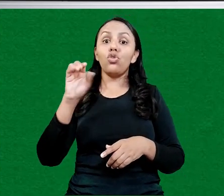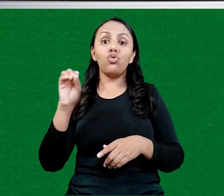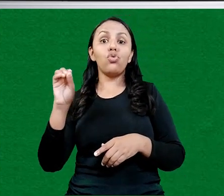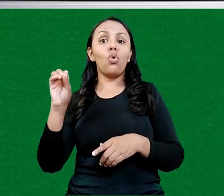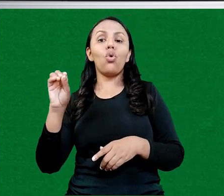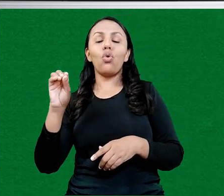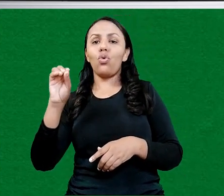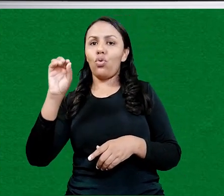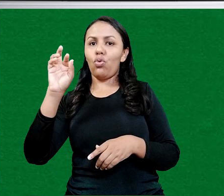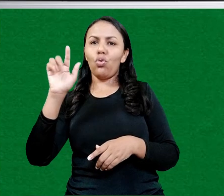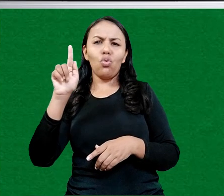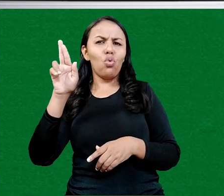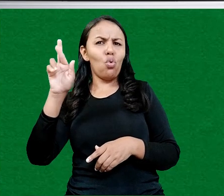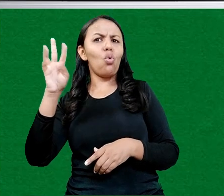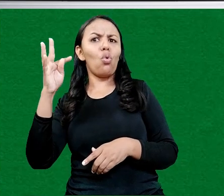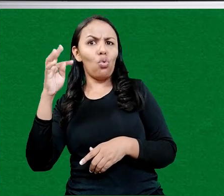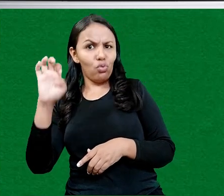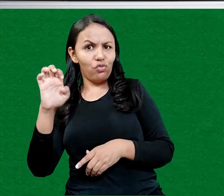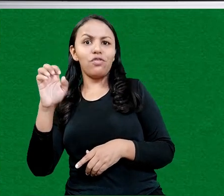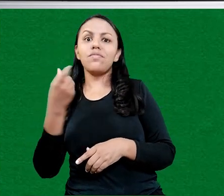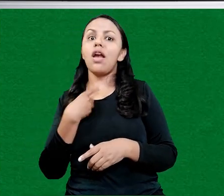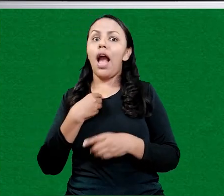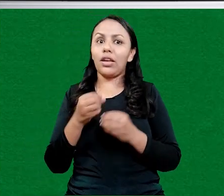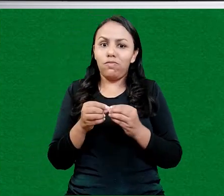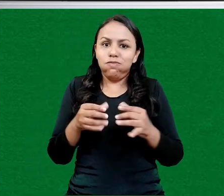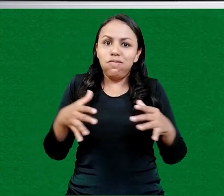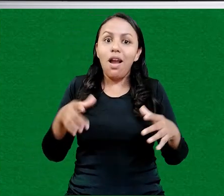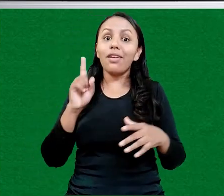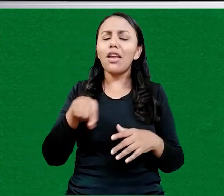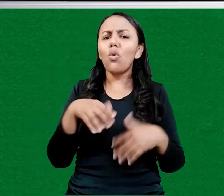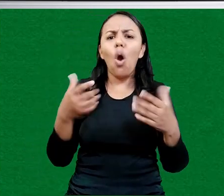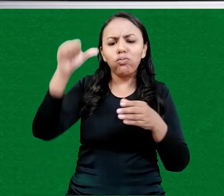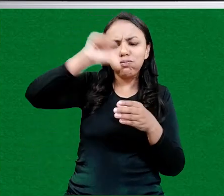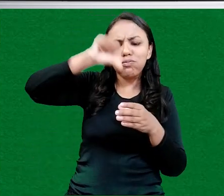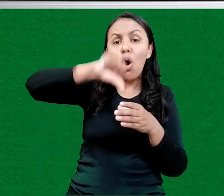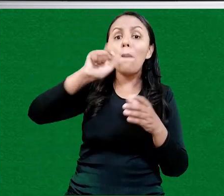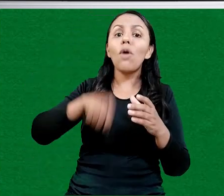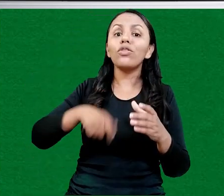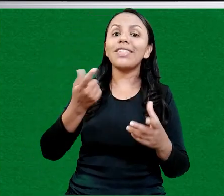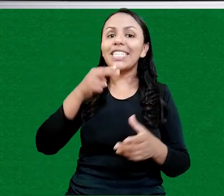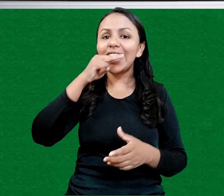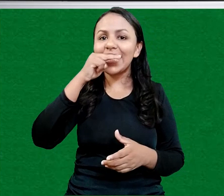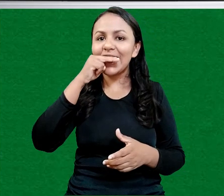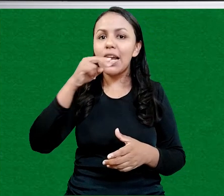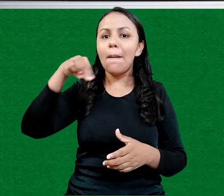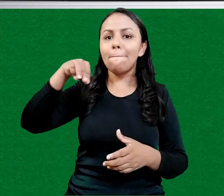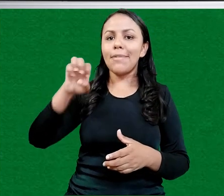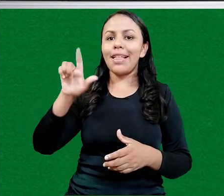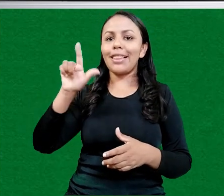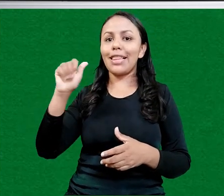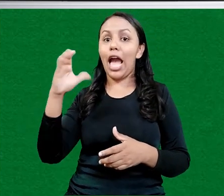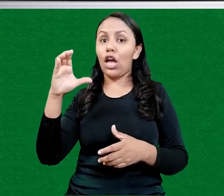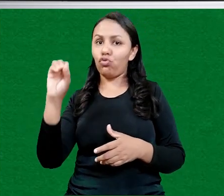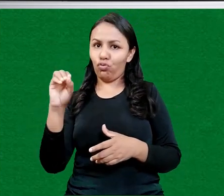compre o iogurte fermentado, tá? Que é o melaço de cana. O melaço de cana, em 41 ml